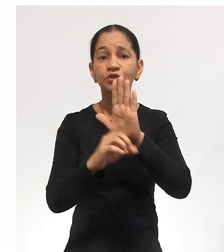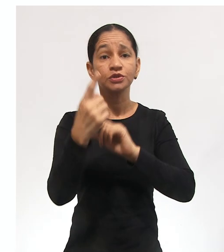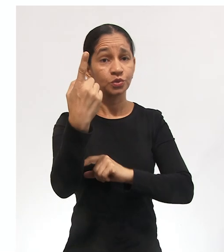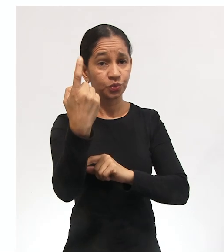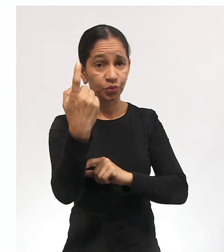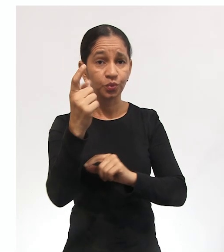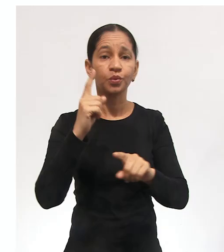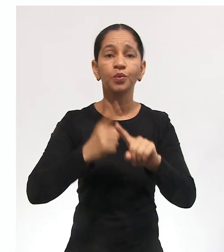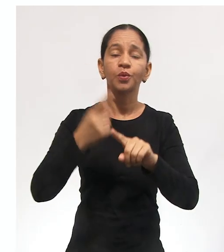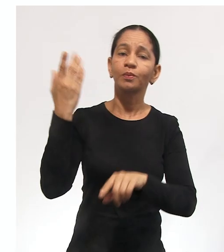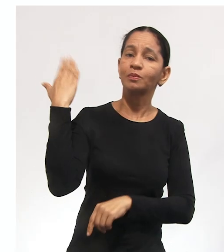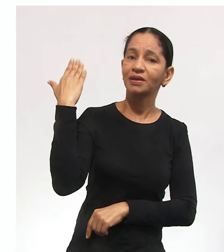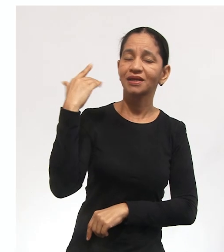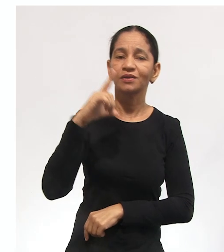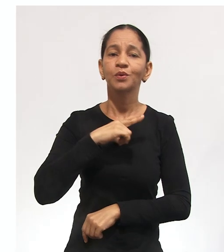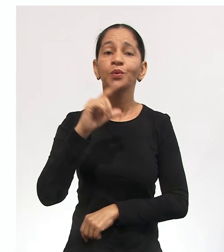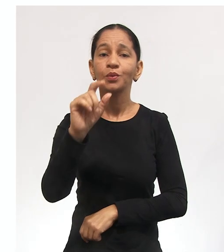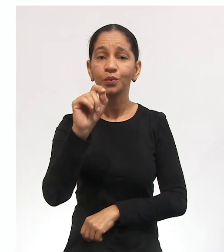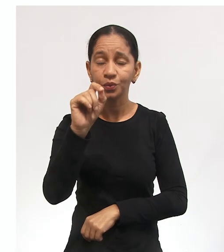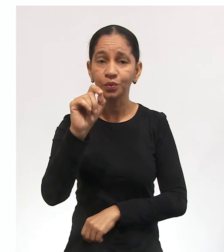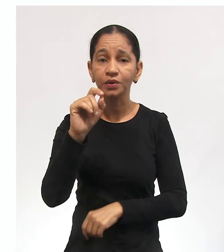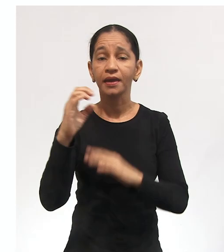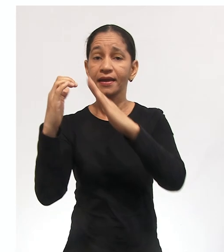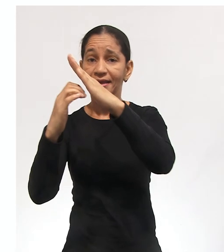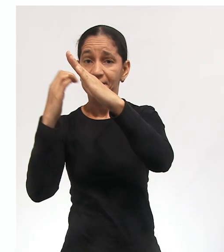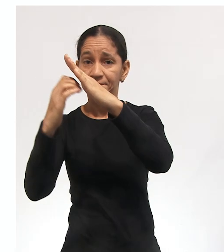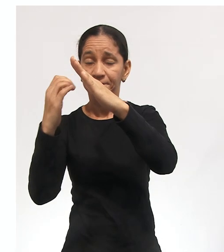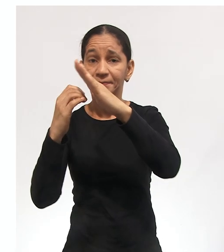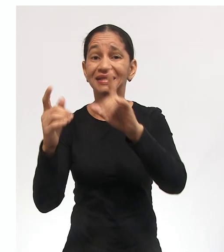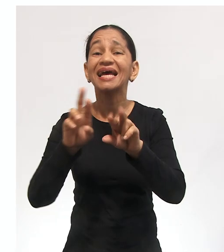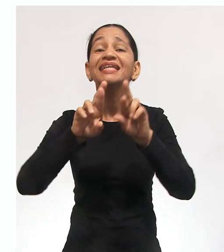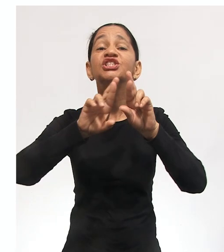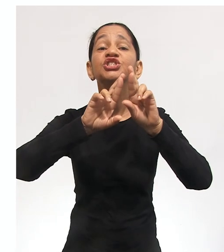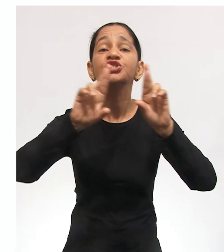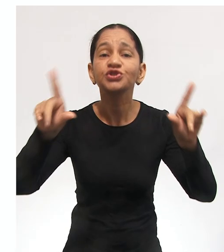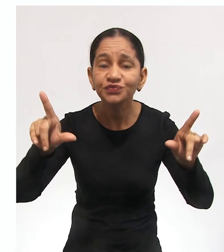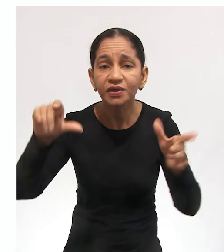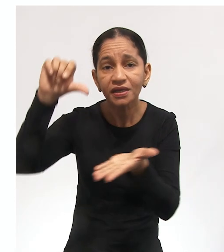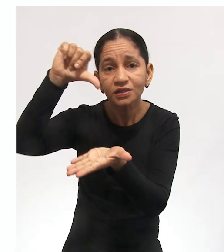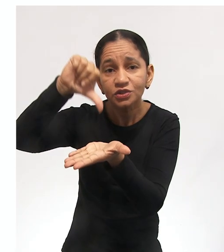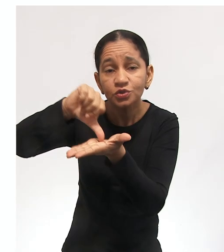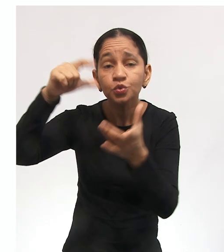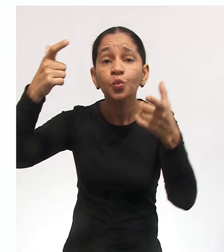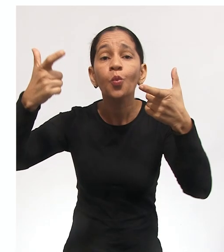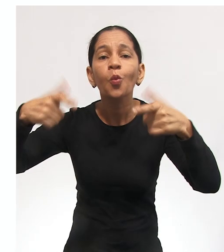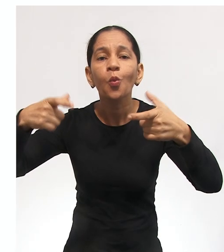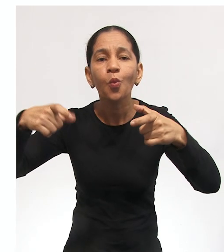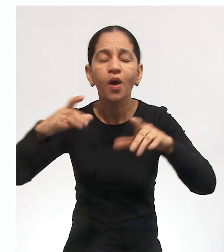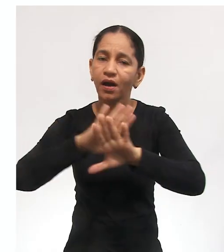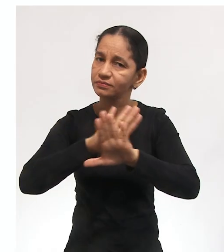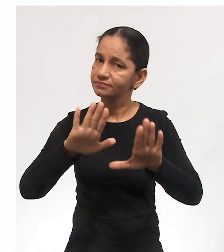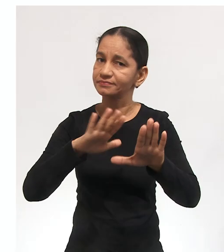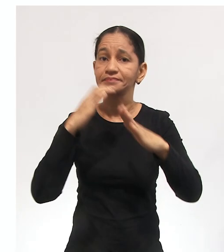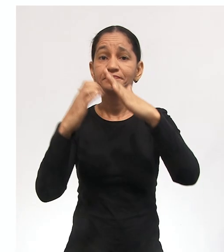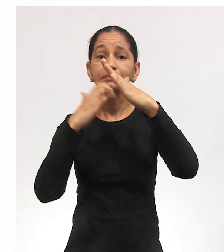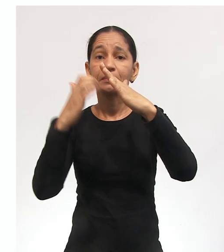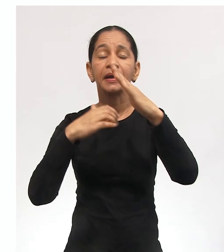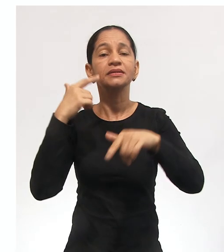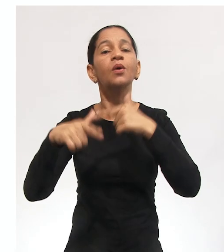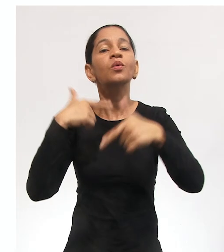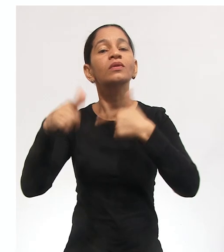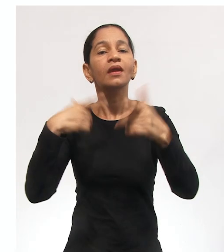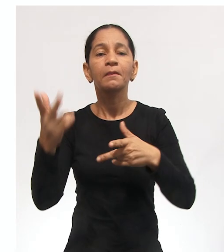1, a diferença de empresa e estabelecimento. Empresa é a atividade desempenhada